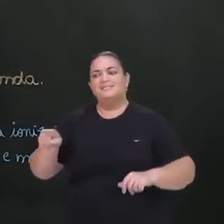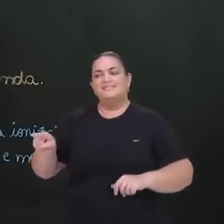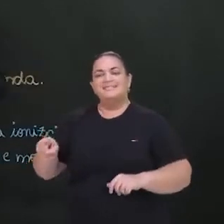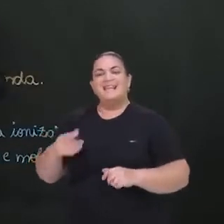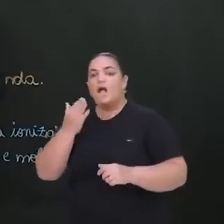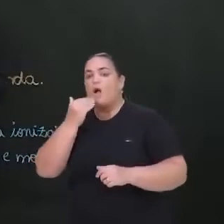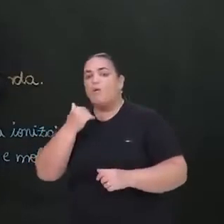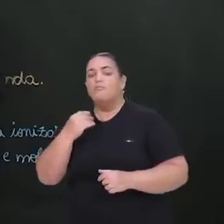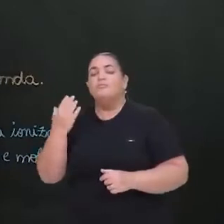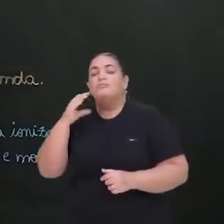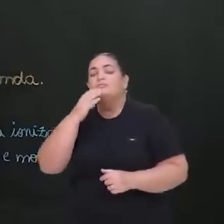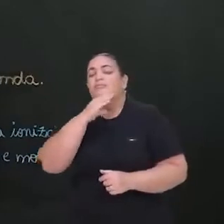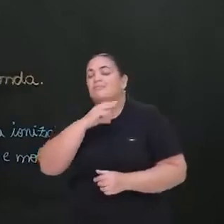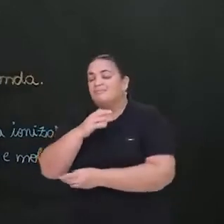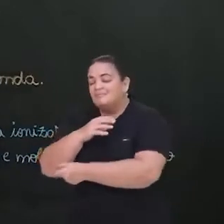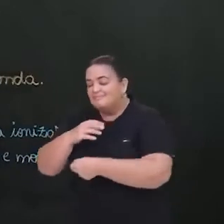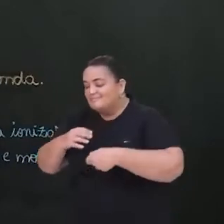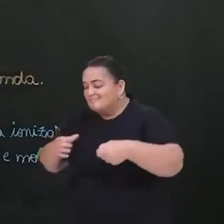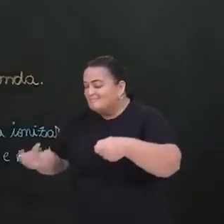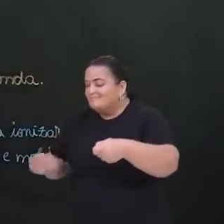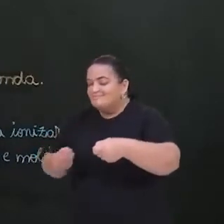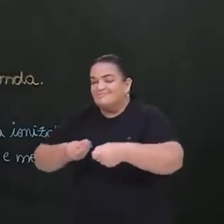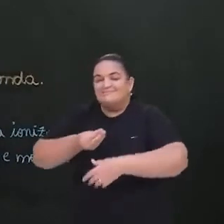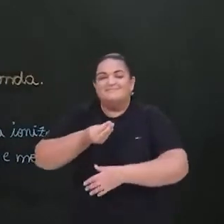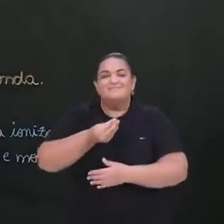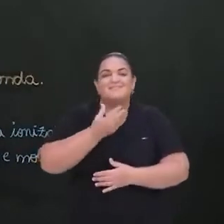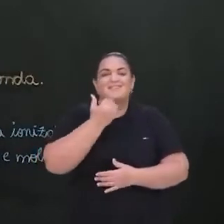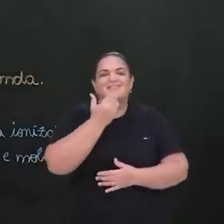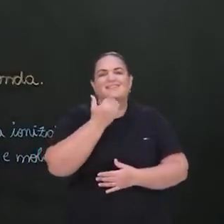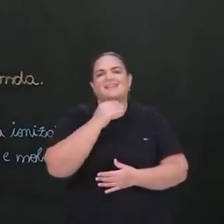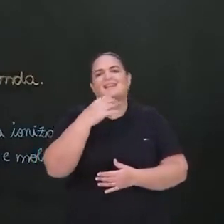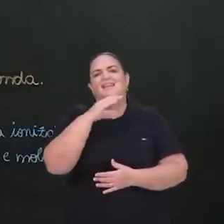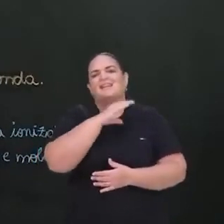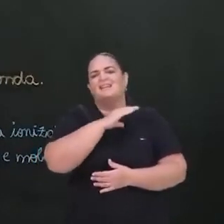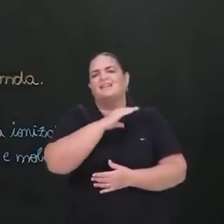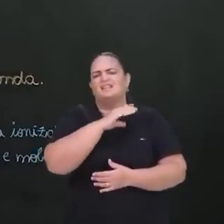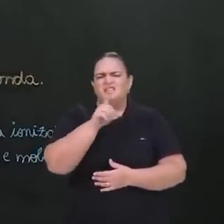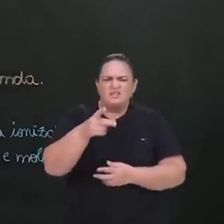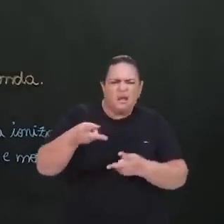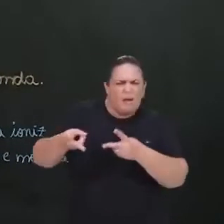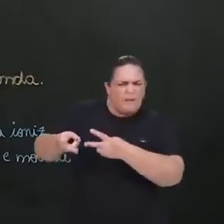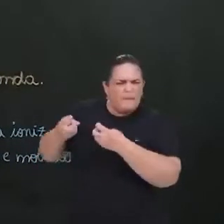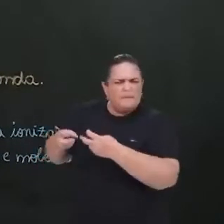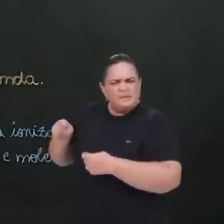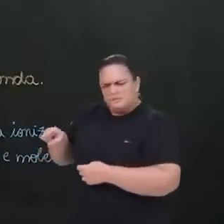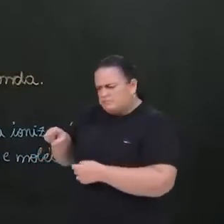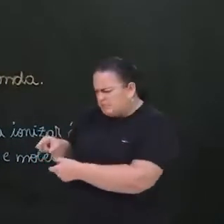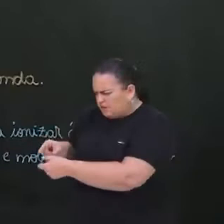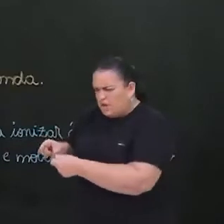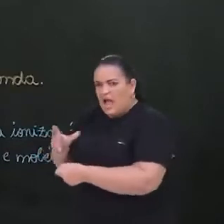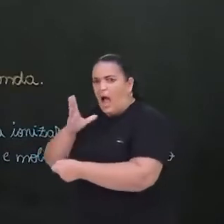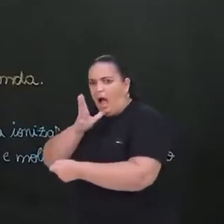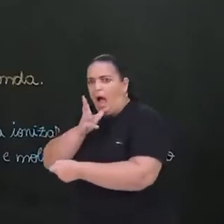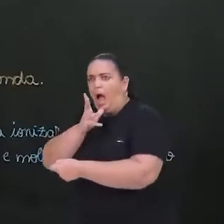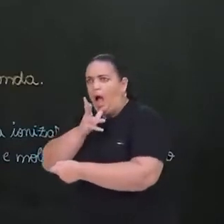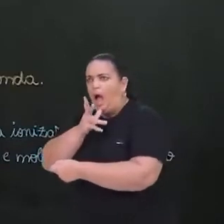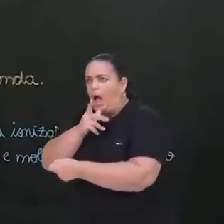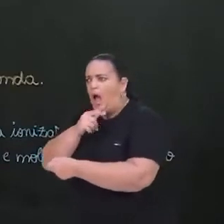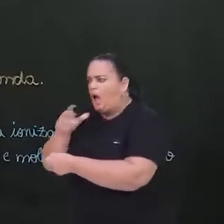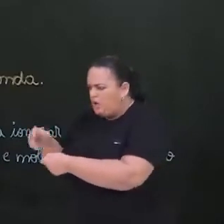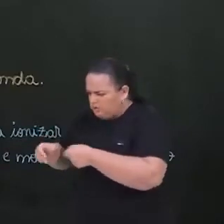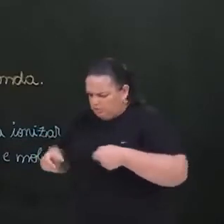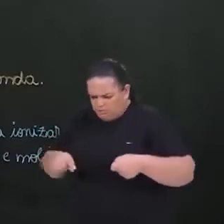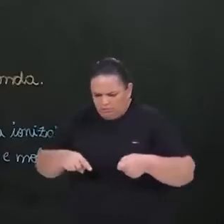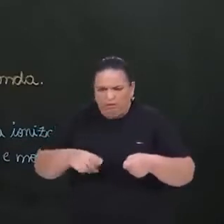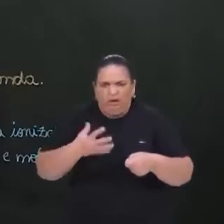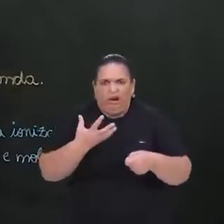Já percebeu que certos alimentos que você aquece no micro-ondas, né, no aparelho lá, fica meio ressecado se você deixar